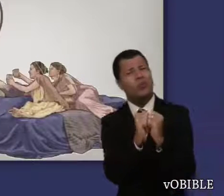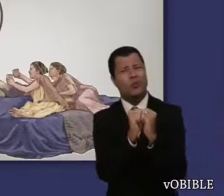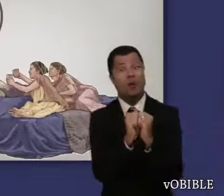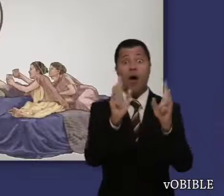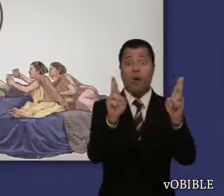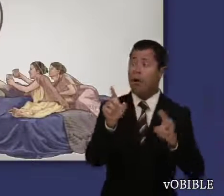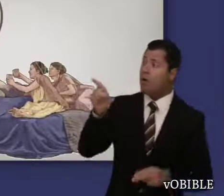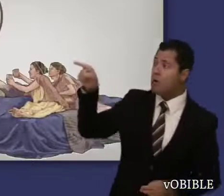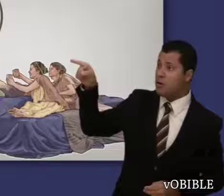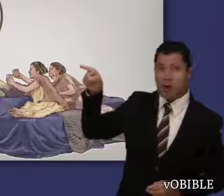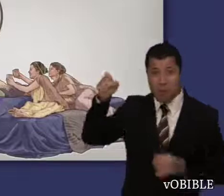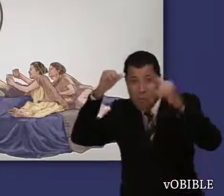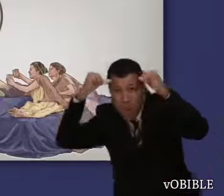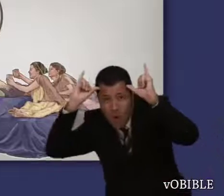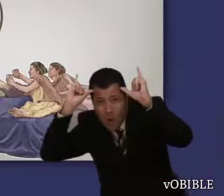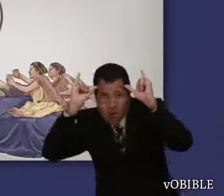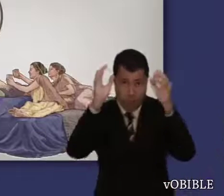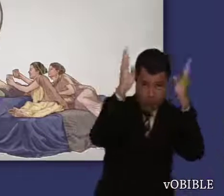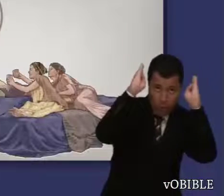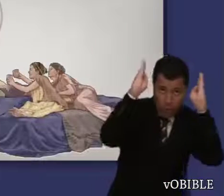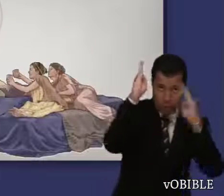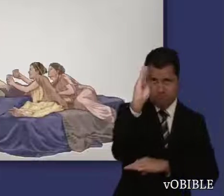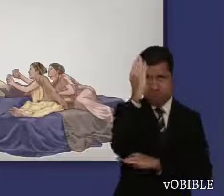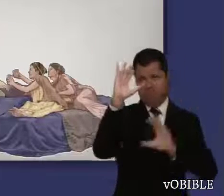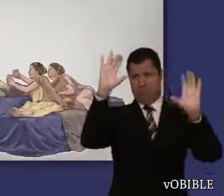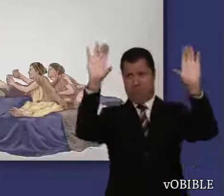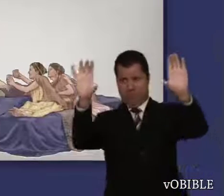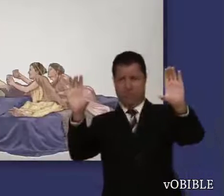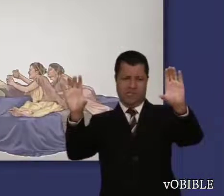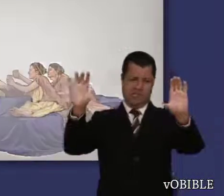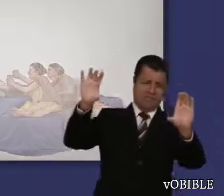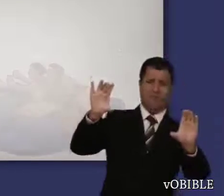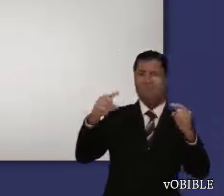Essa amizade só iria fazer mal para a espiritualidade do cristão.